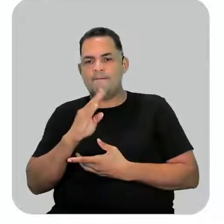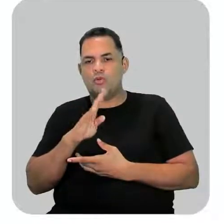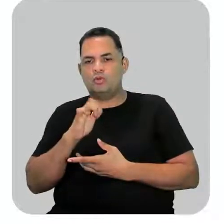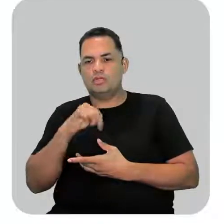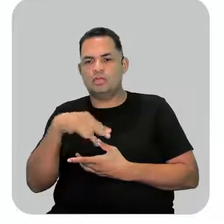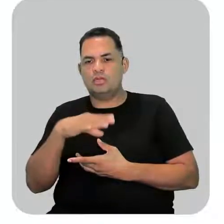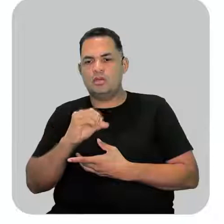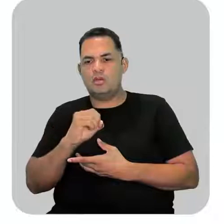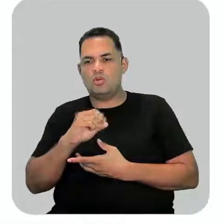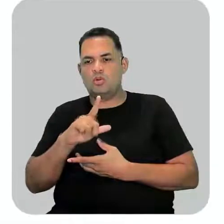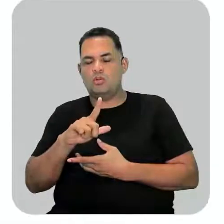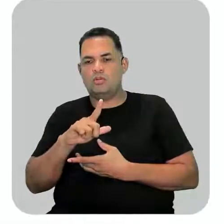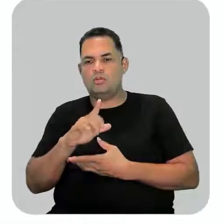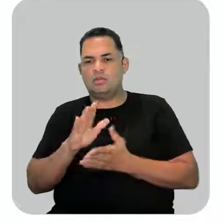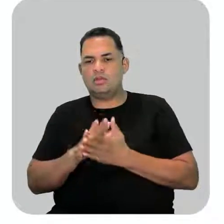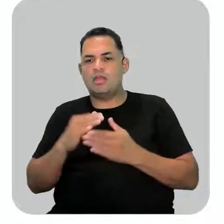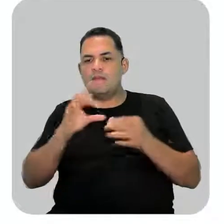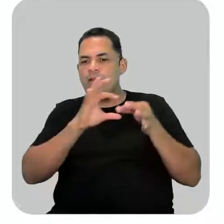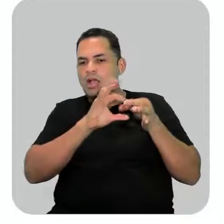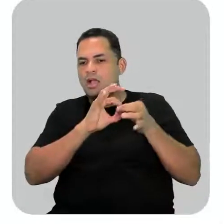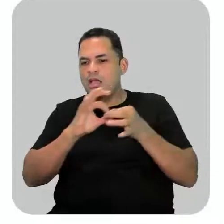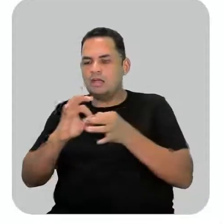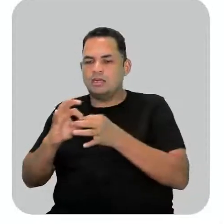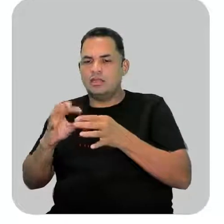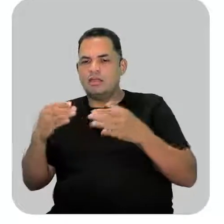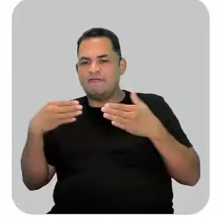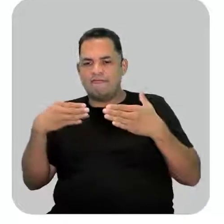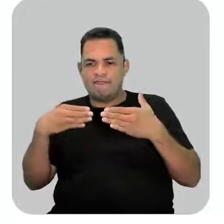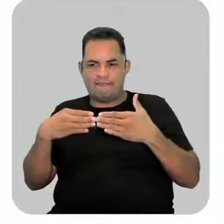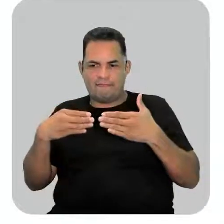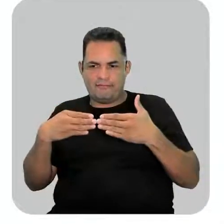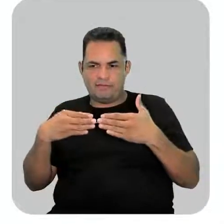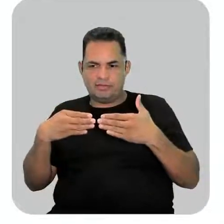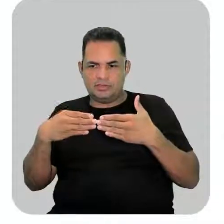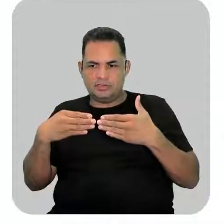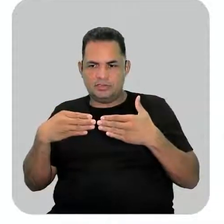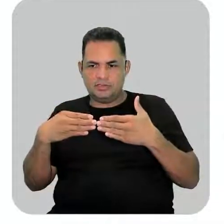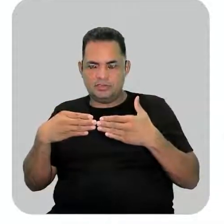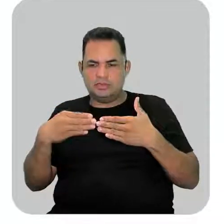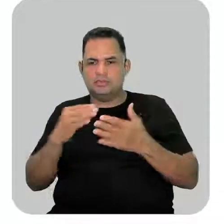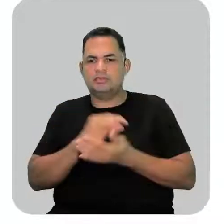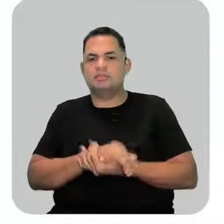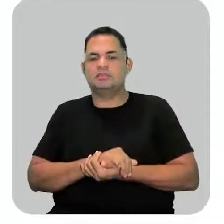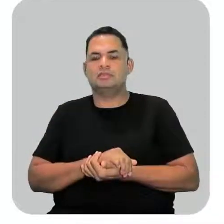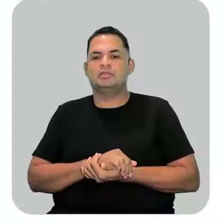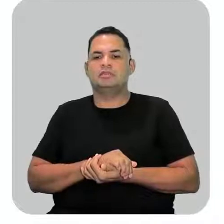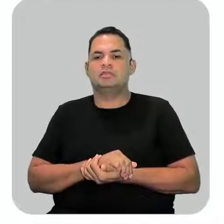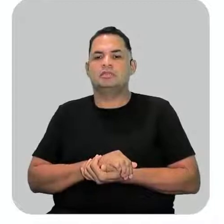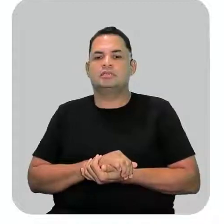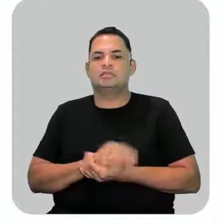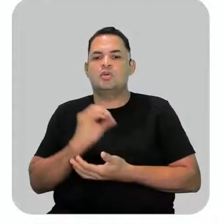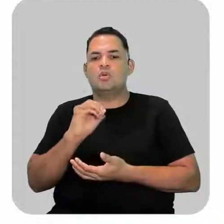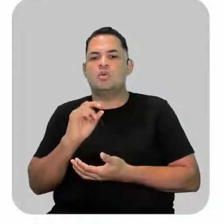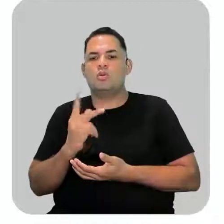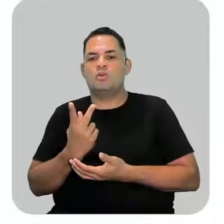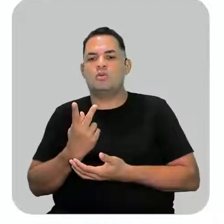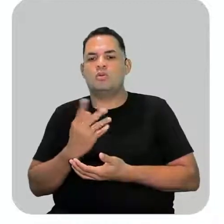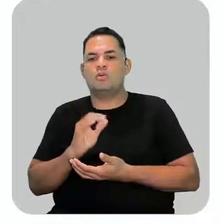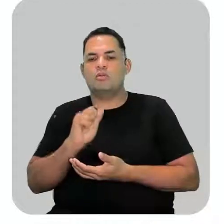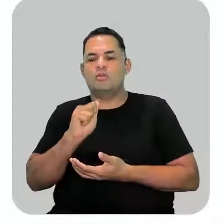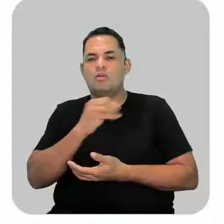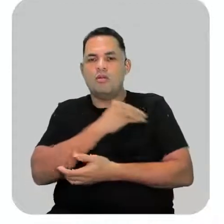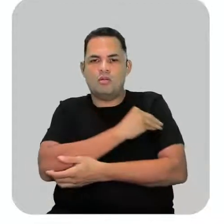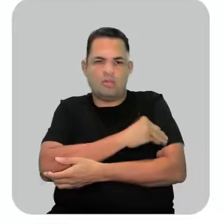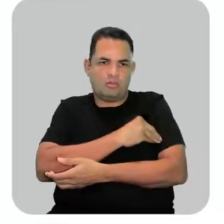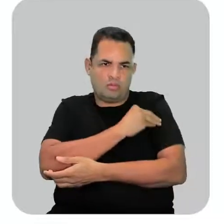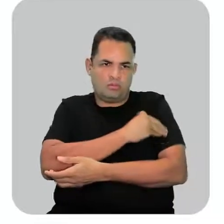ciclobutanol, porque é uma cadeia fechada com 4 carbonos, ligações simples, e a hidroxila aqui é do álcool.